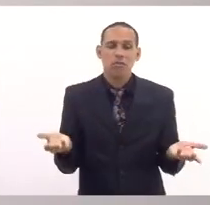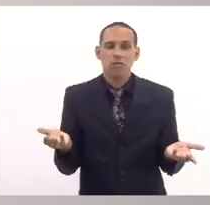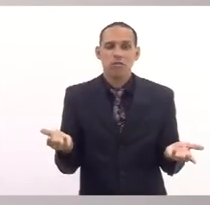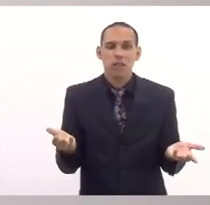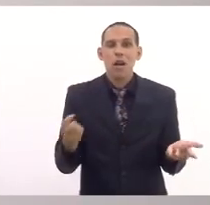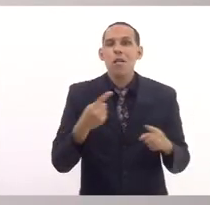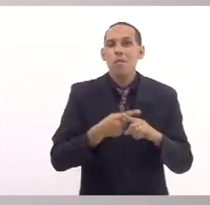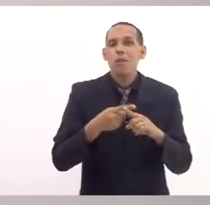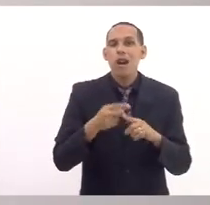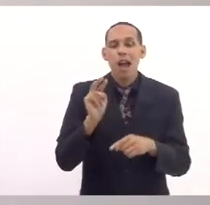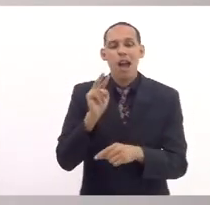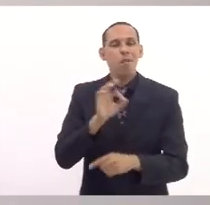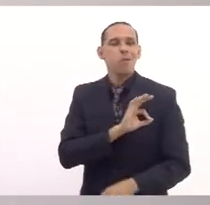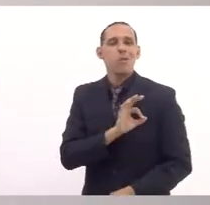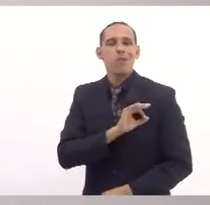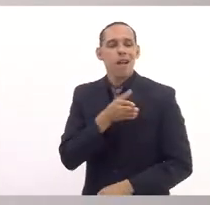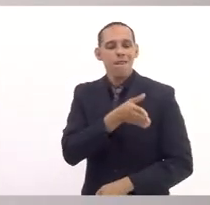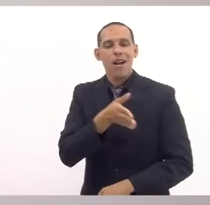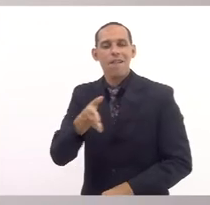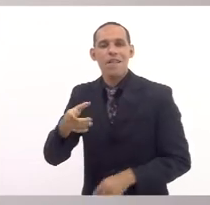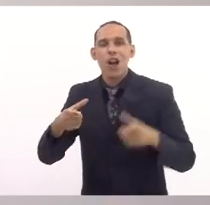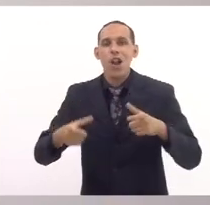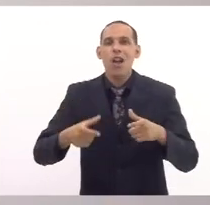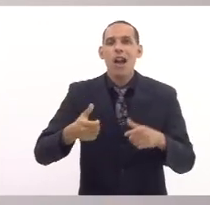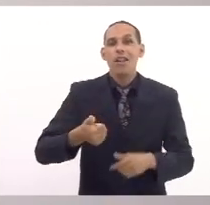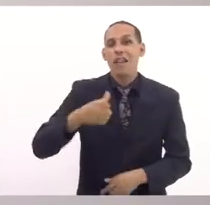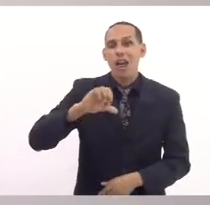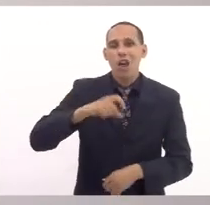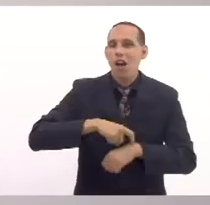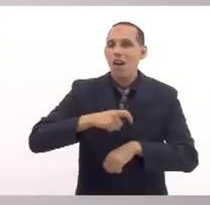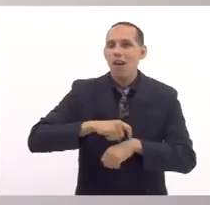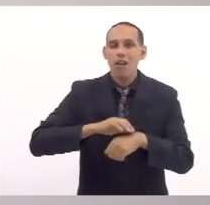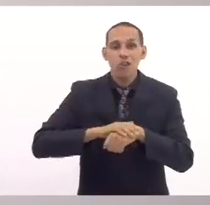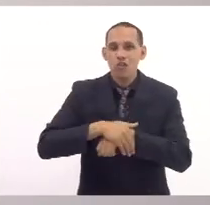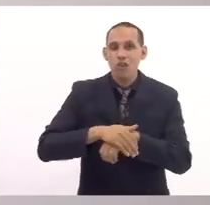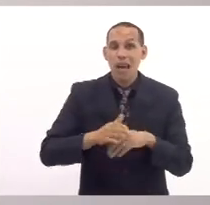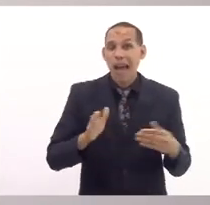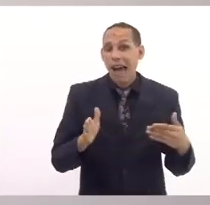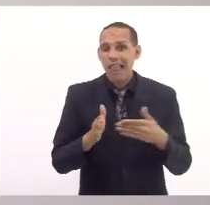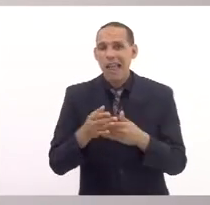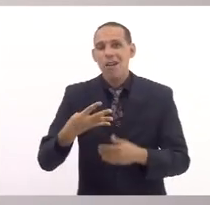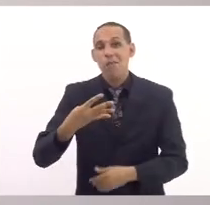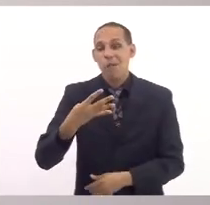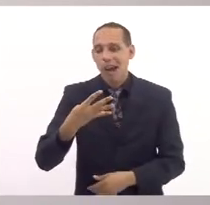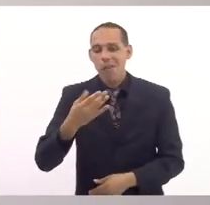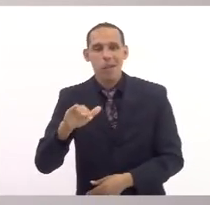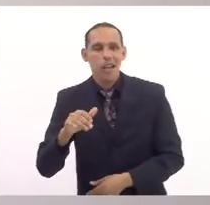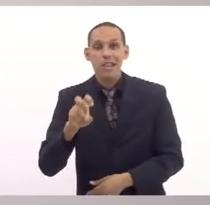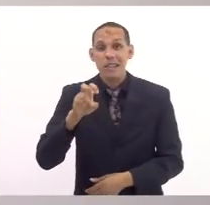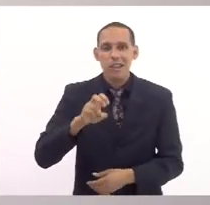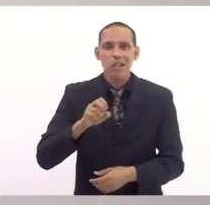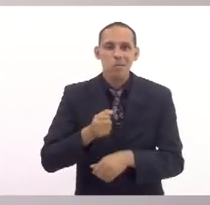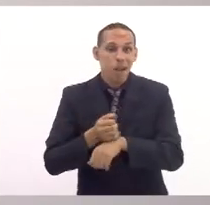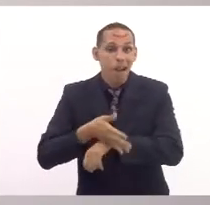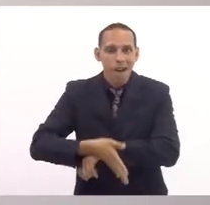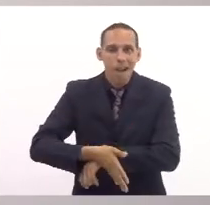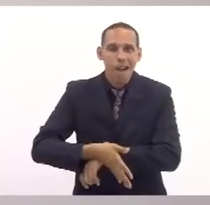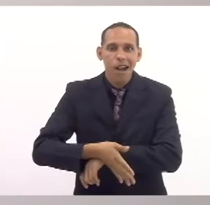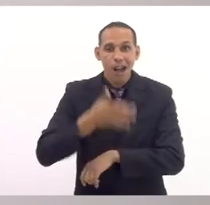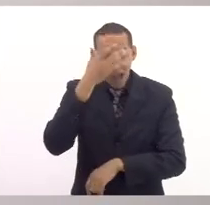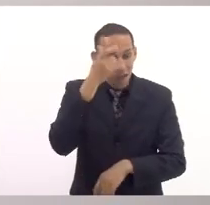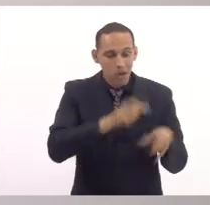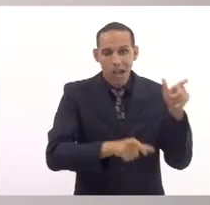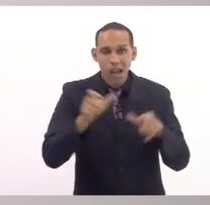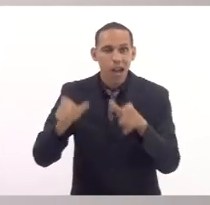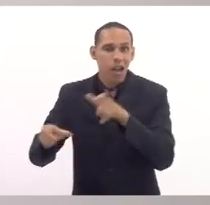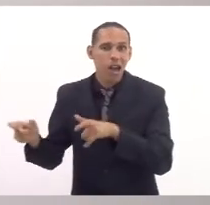trem, mas ele está no outro camará, às 19 horas. Então, das 19 horas até o dia seguinte, 4h30, 5 horas da manhã, o usuário vai